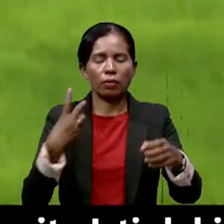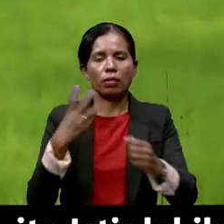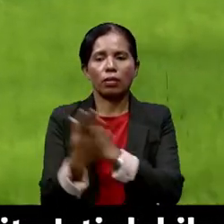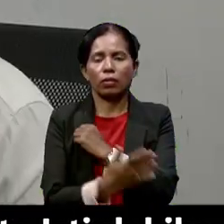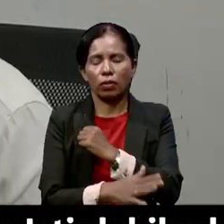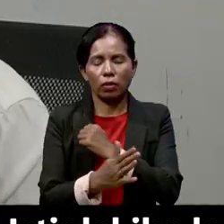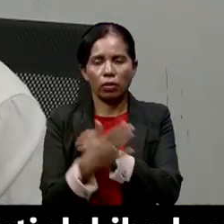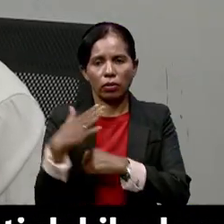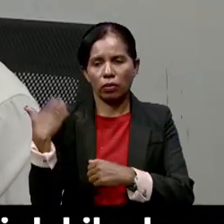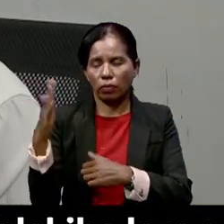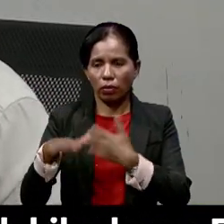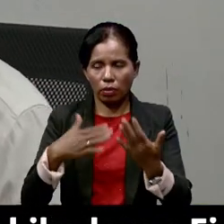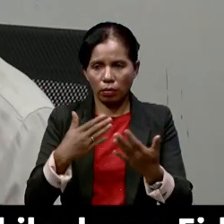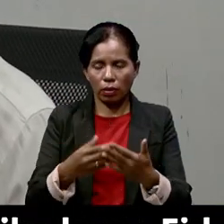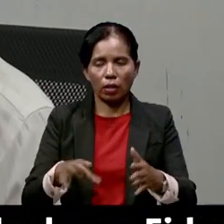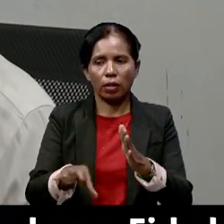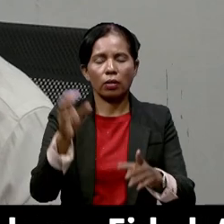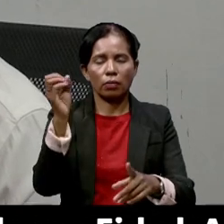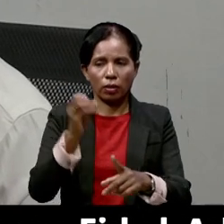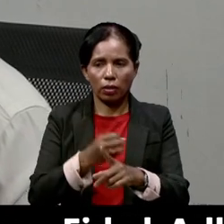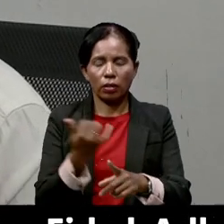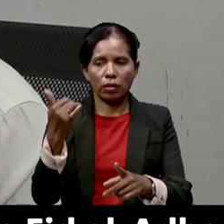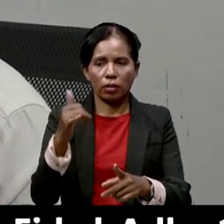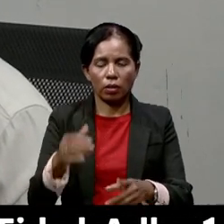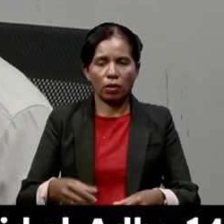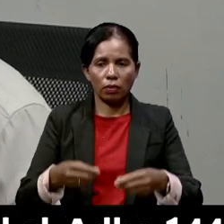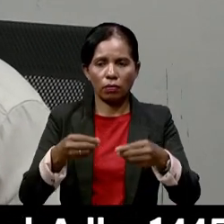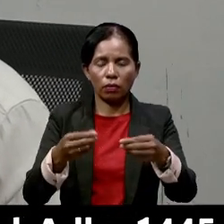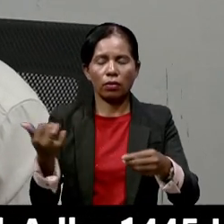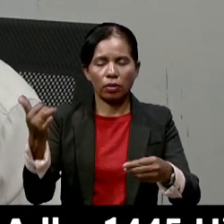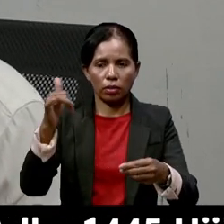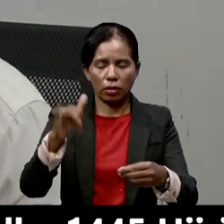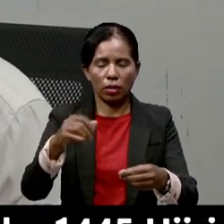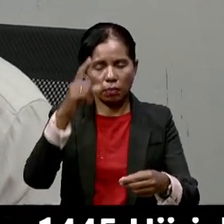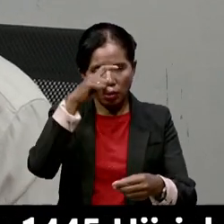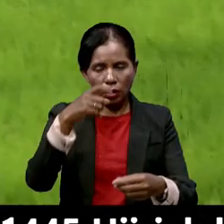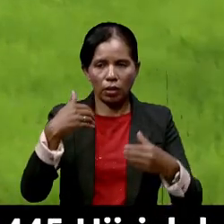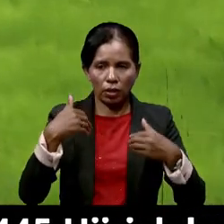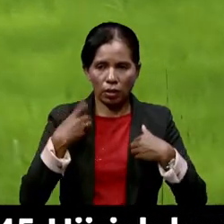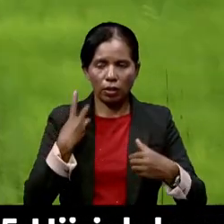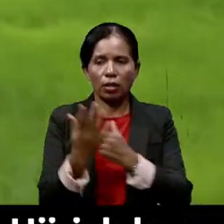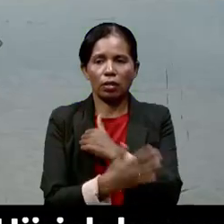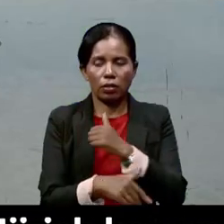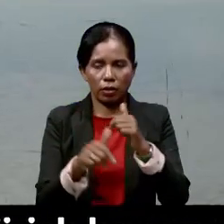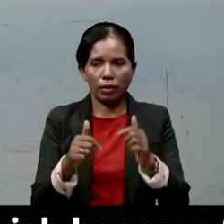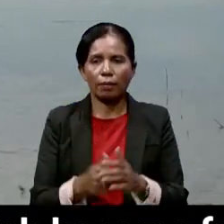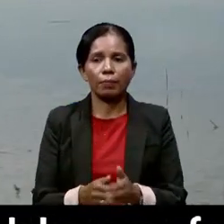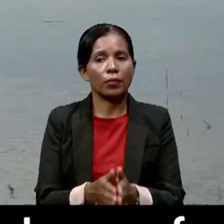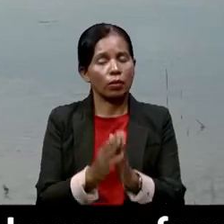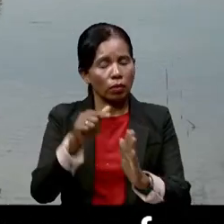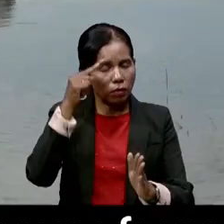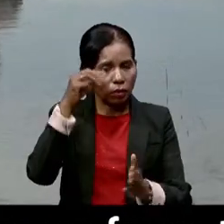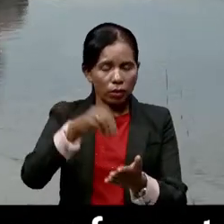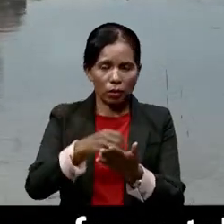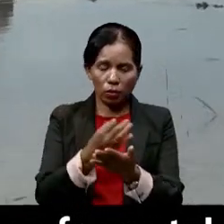jovem matenex sira, bela reta um putinero, não vai ser bela explora sine matenex, sine recursos, sine bequia, né, bela reta nera iras. Fontil moço, seu governo, to osam